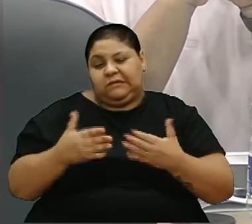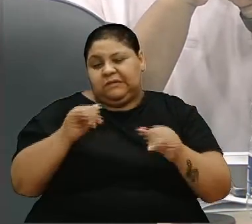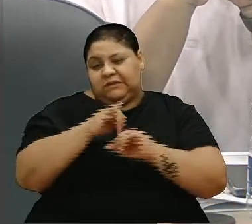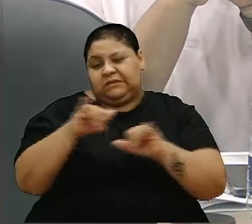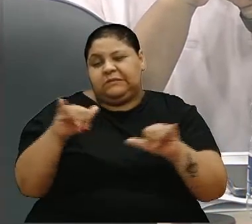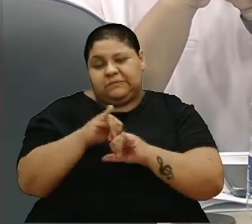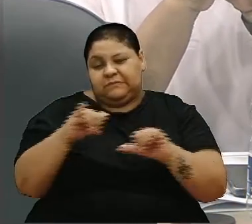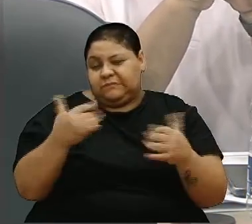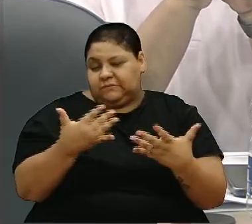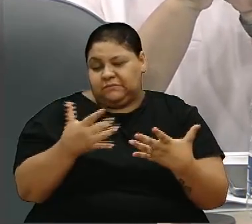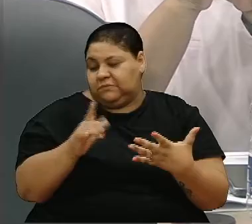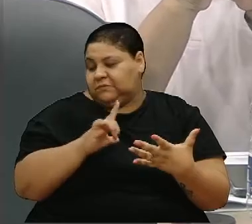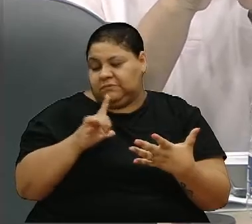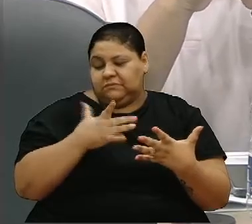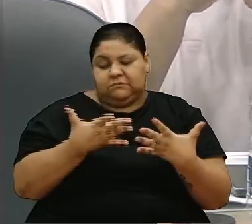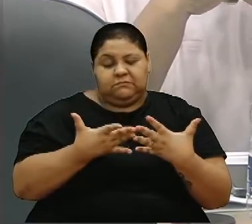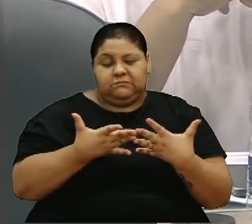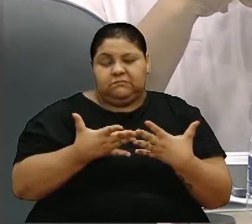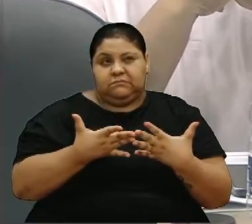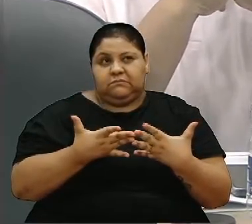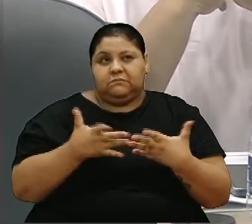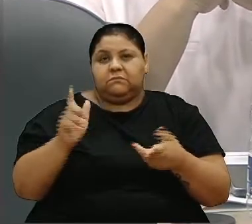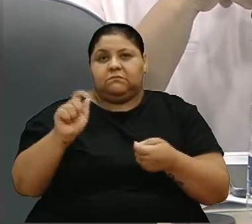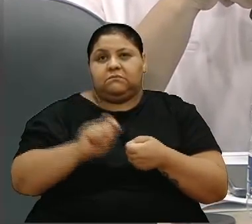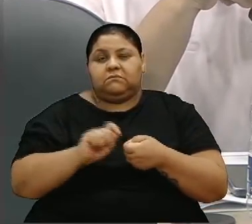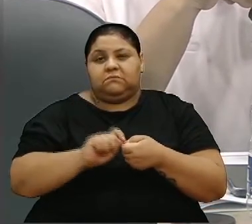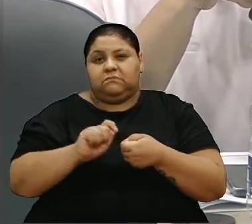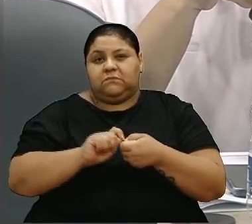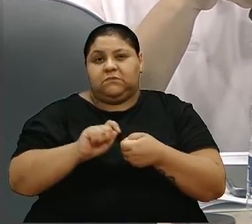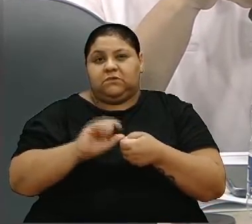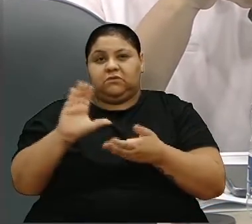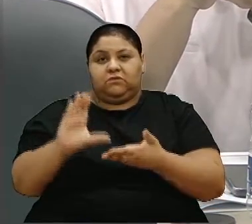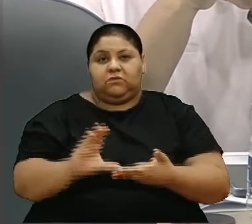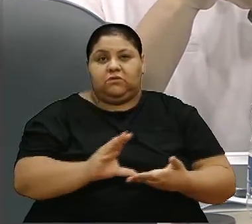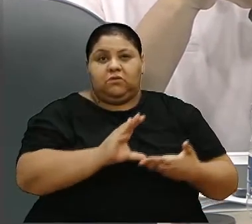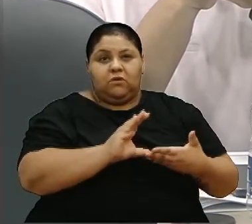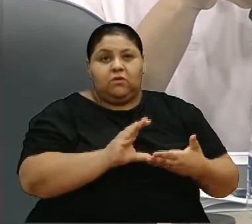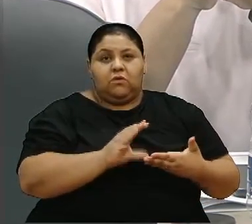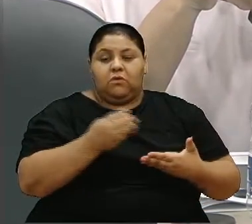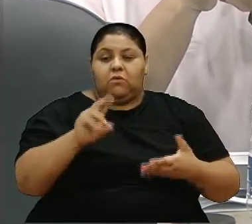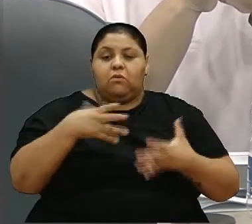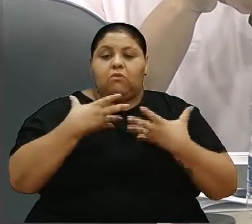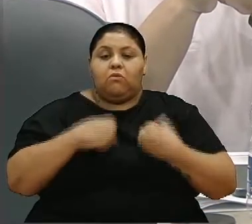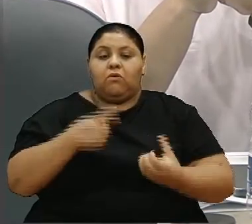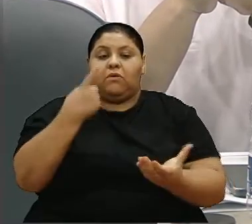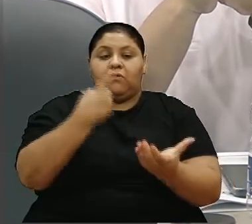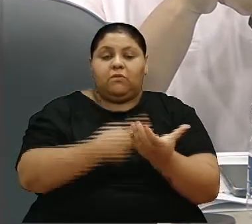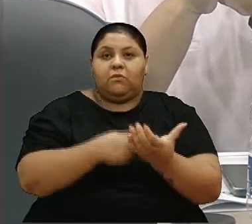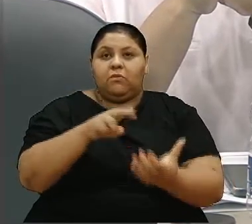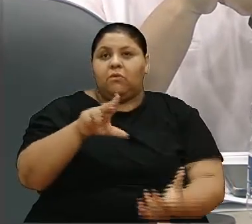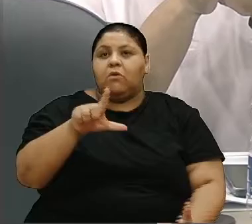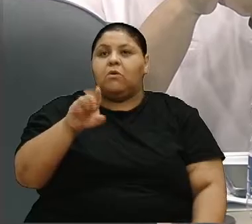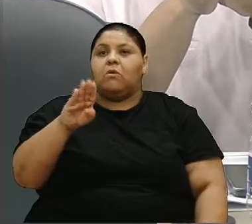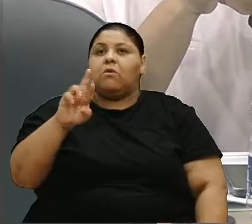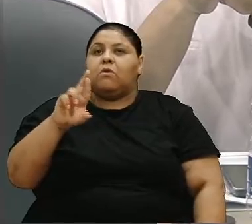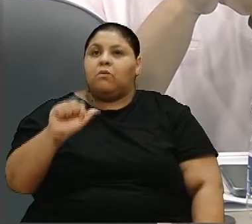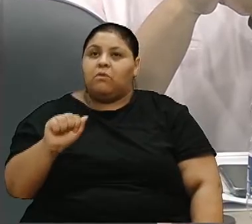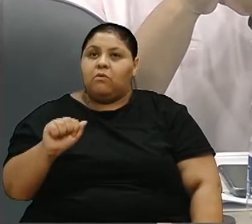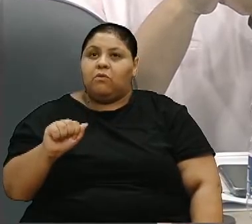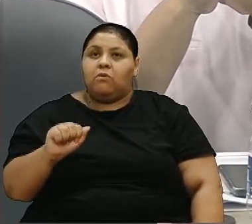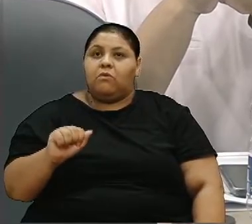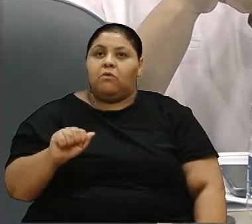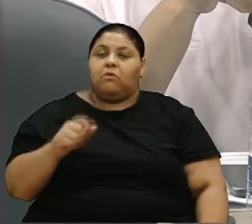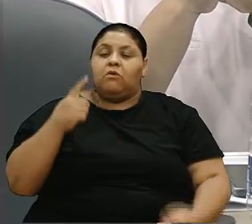informação, não deixaria de fazer este investimento ou assumir este compromisso com a Ubra, tamanho